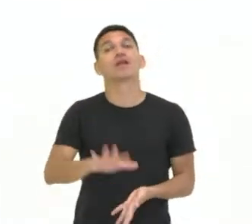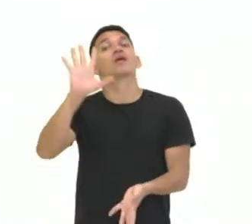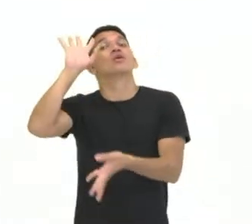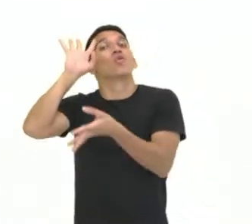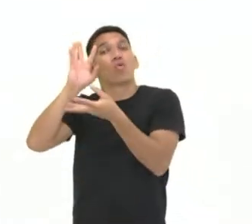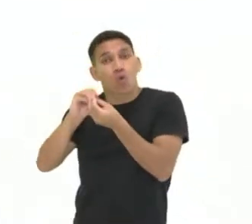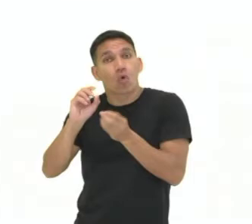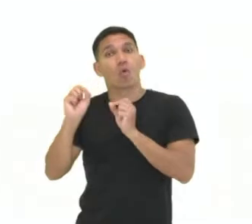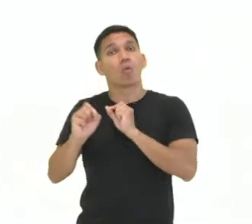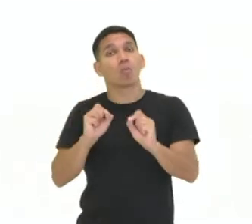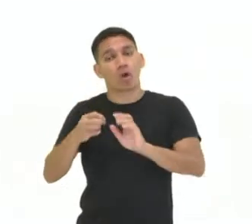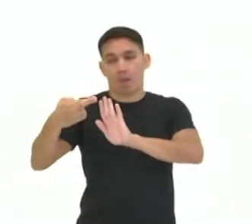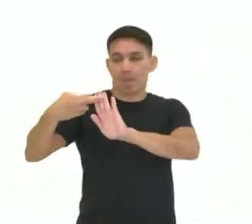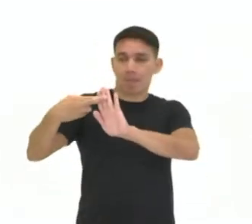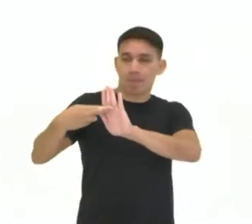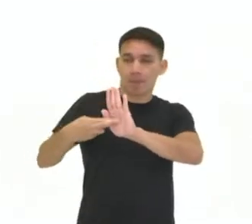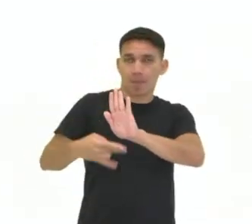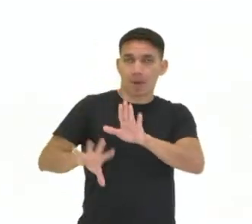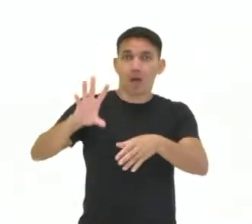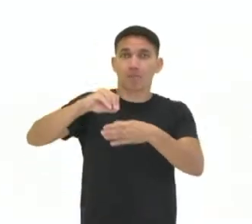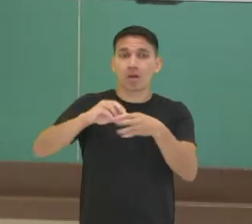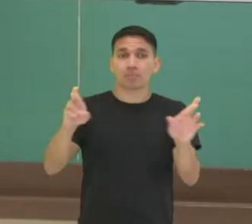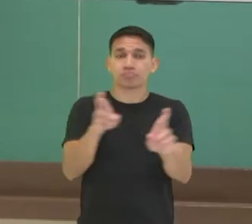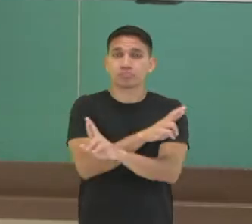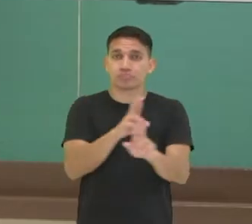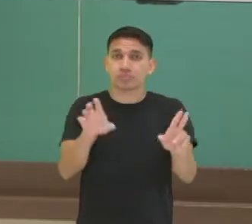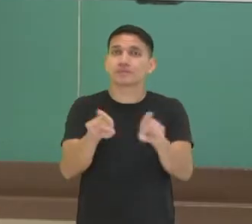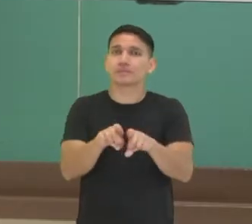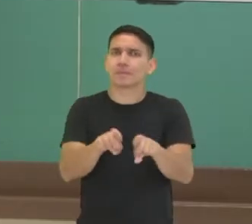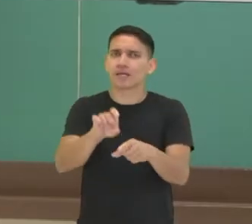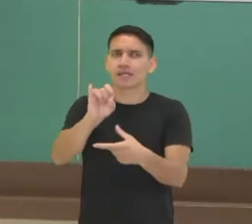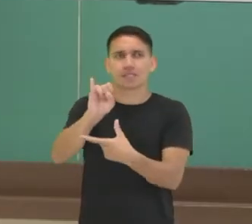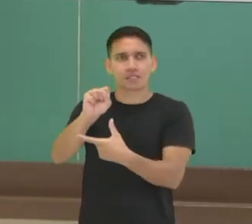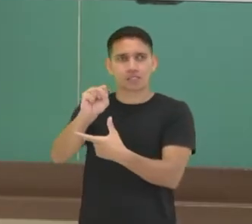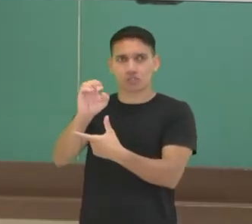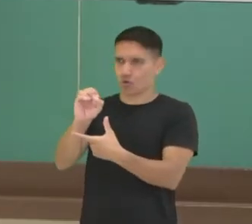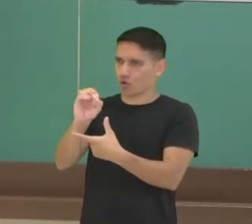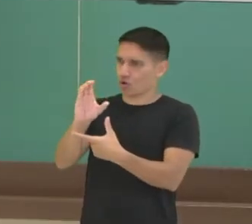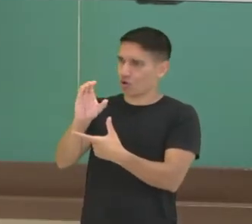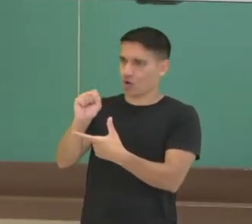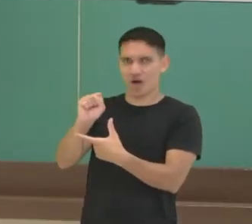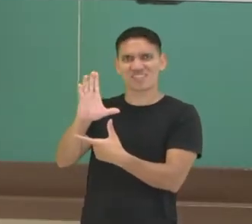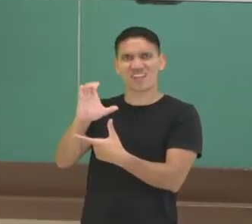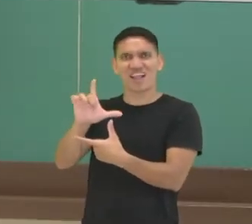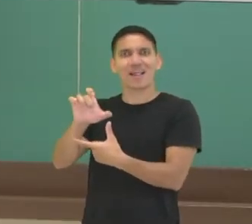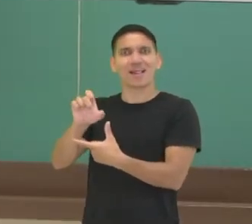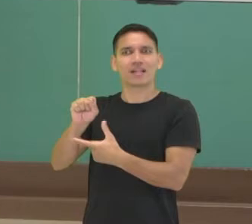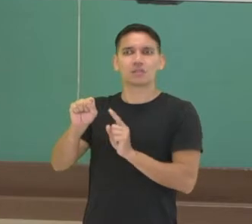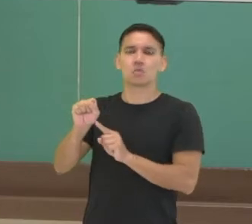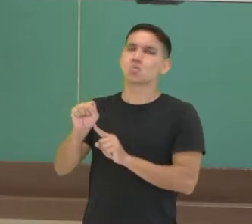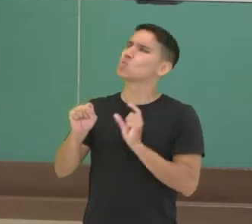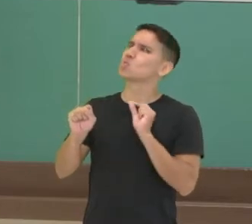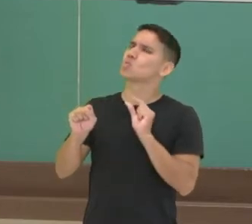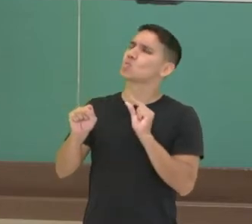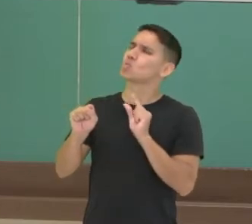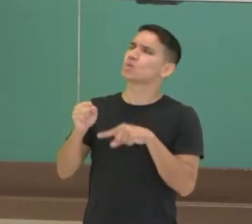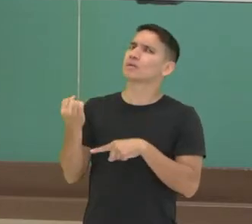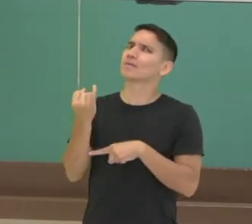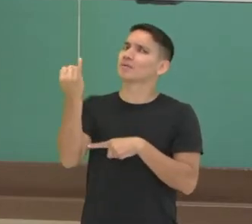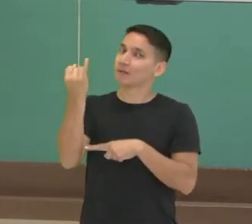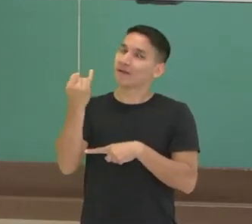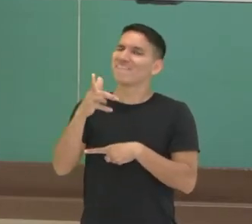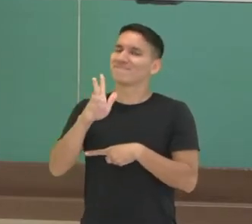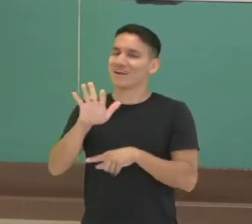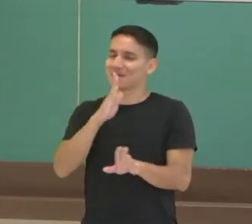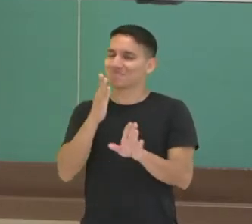as propriedades que envolvem os trapézios isósceles. Opa, tem trapézio isósceles, o que será que eles têm de importante? Vamos descobrir